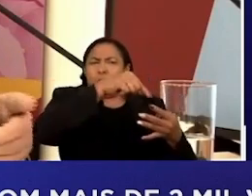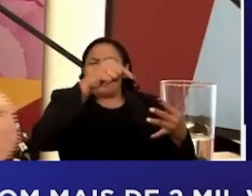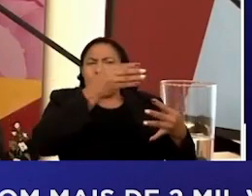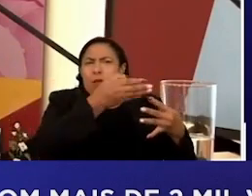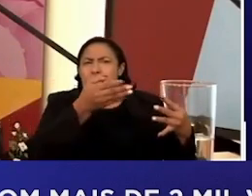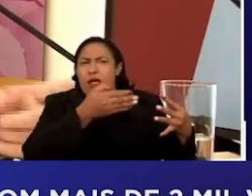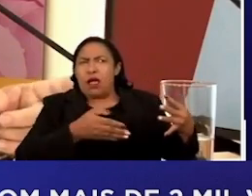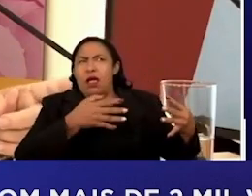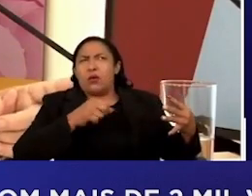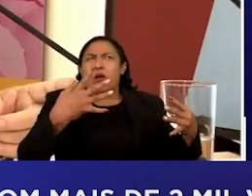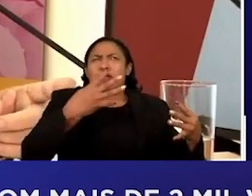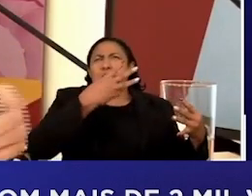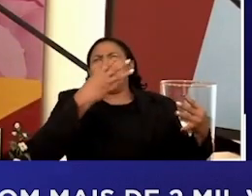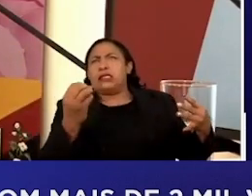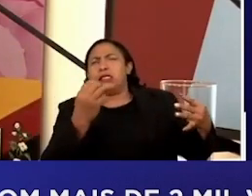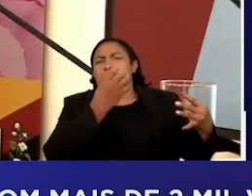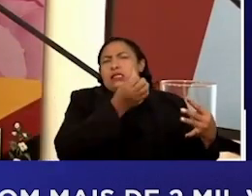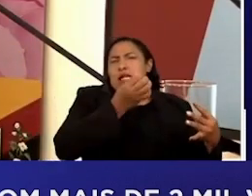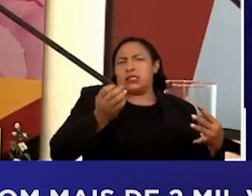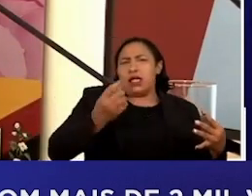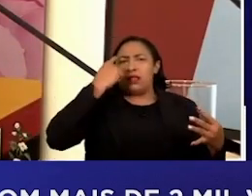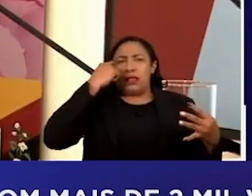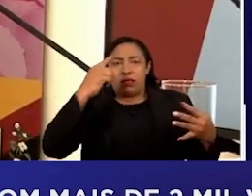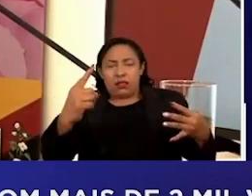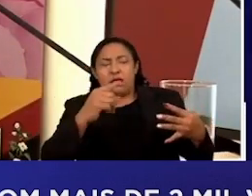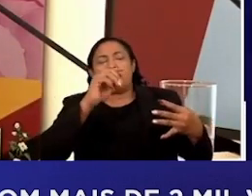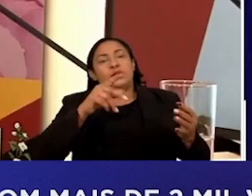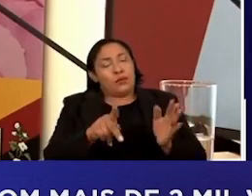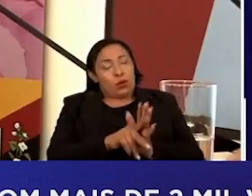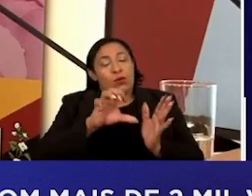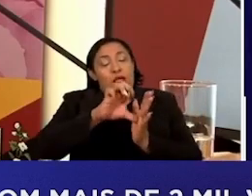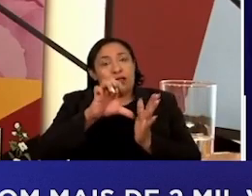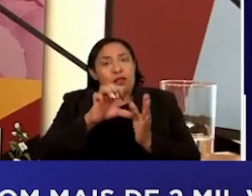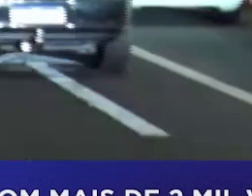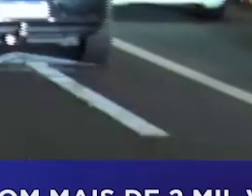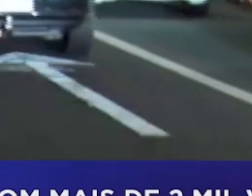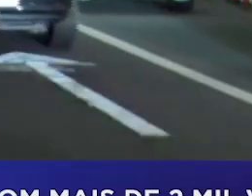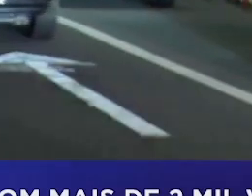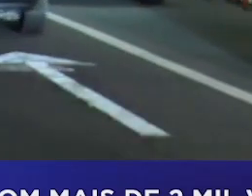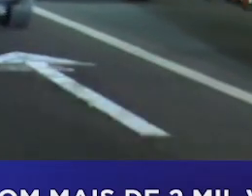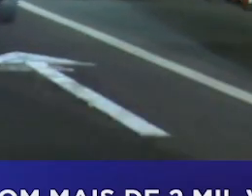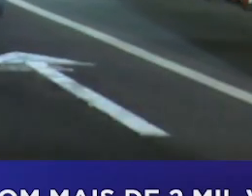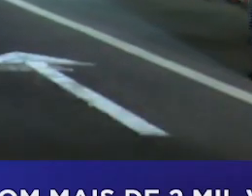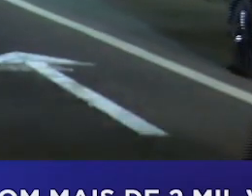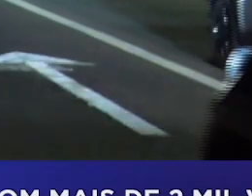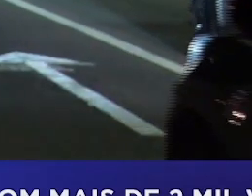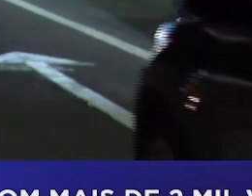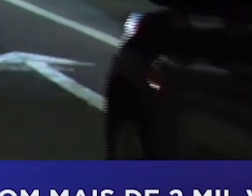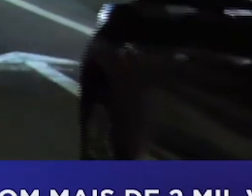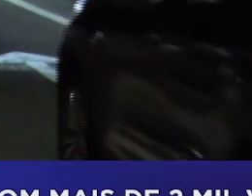tem um prazo aí de 30 60 dias para que a gente esteja com esses editais todos na rua